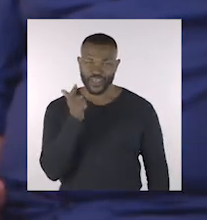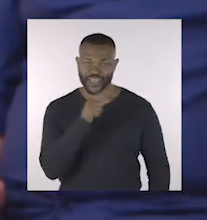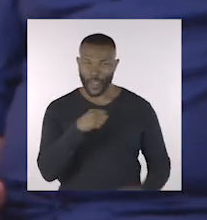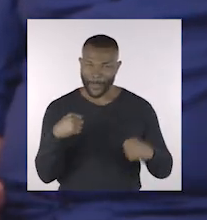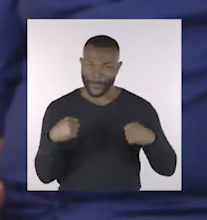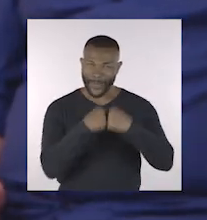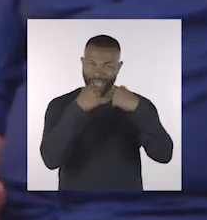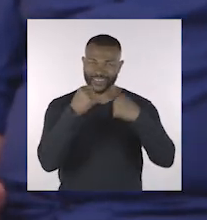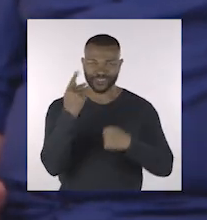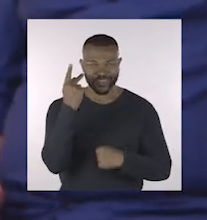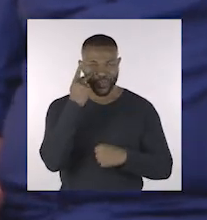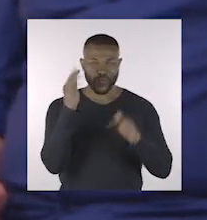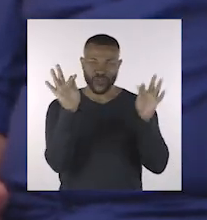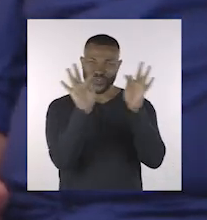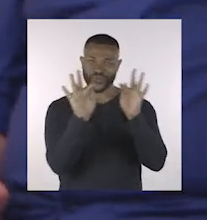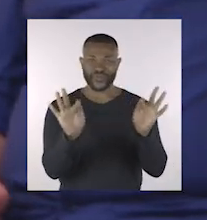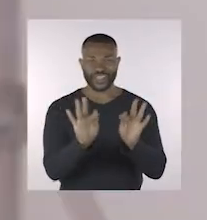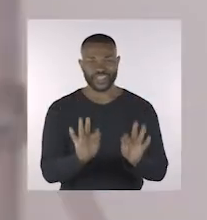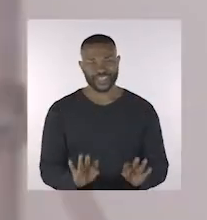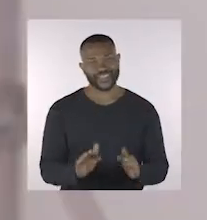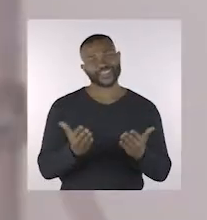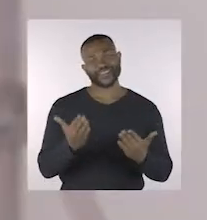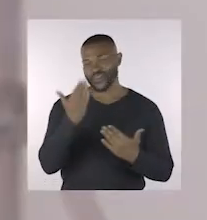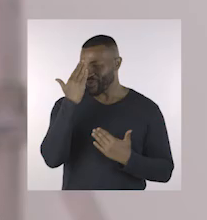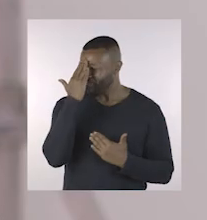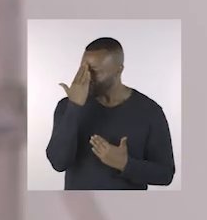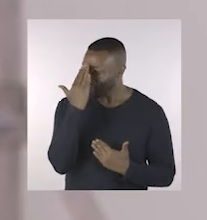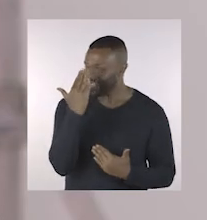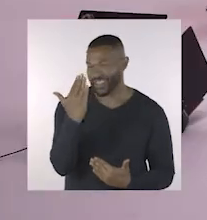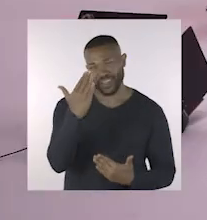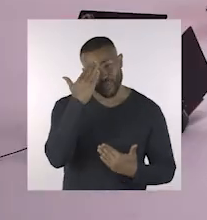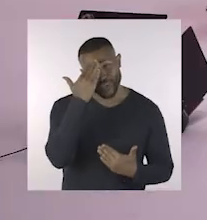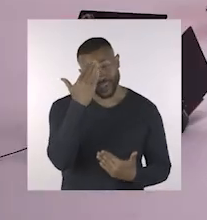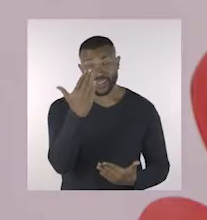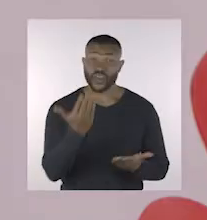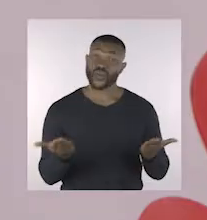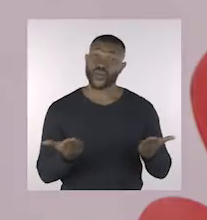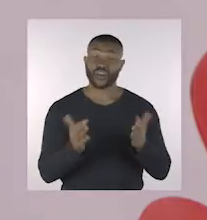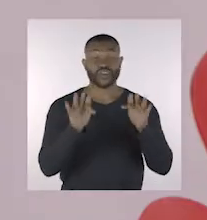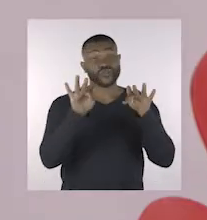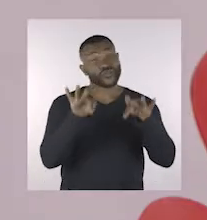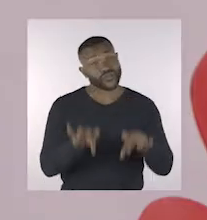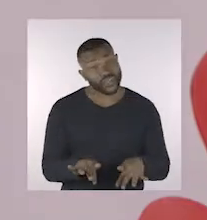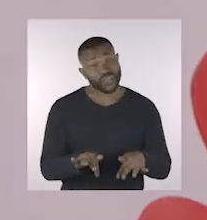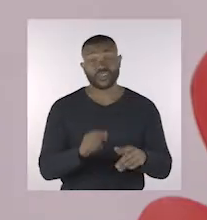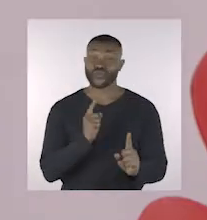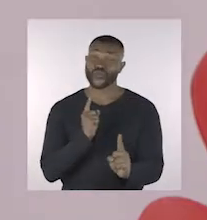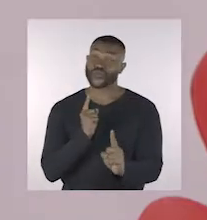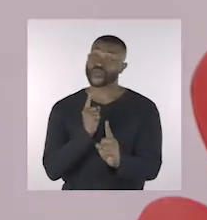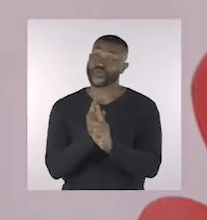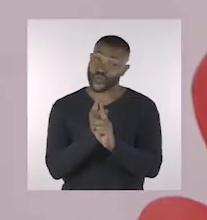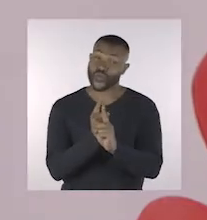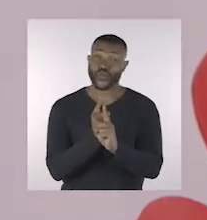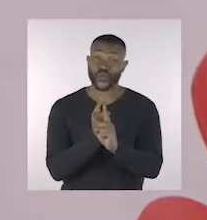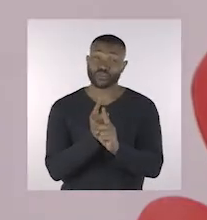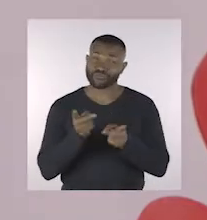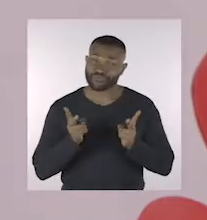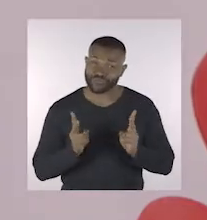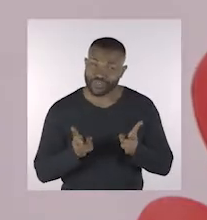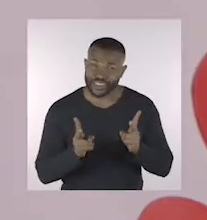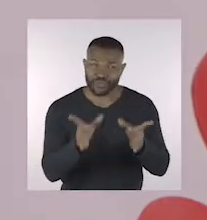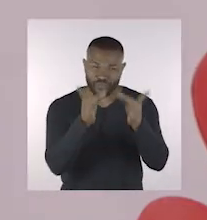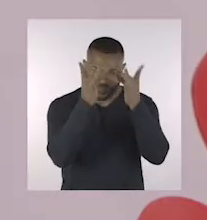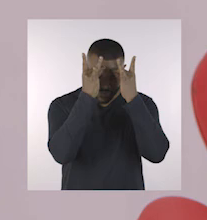nós vamos ganhar e São Paulo vai ser mais feliz muito obrigada chegamos ao fim de mais um encontro